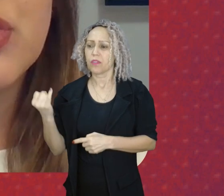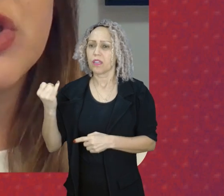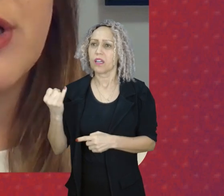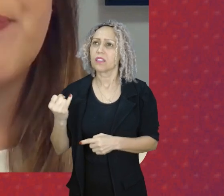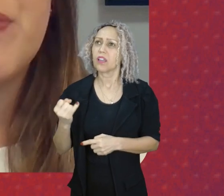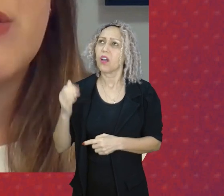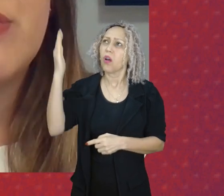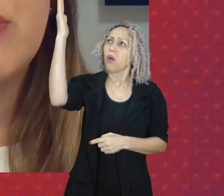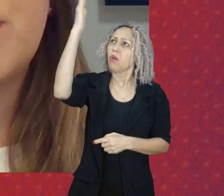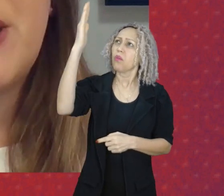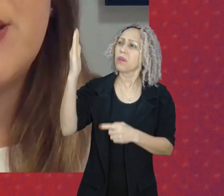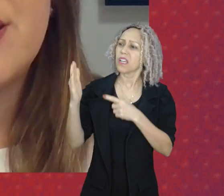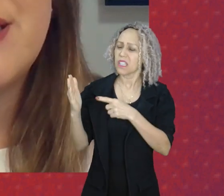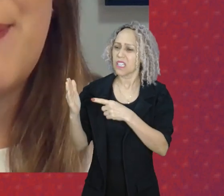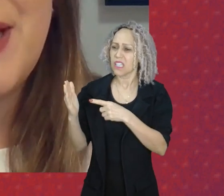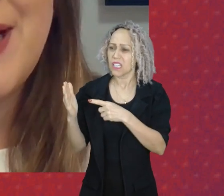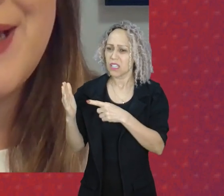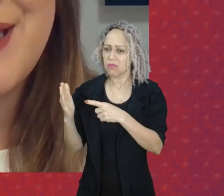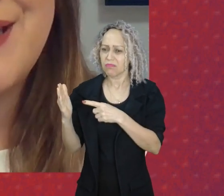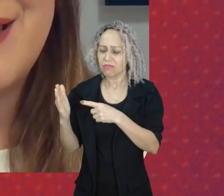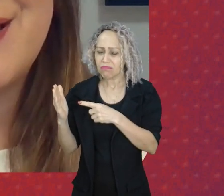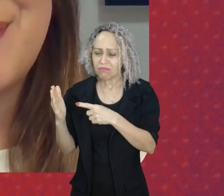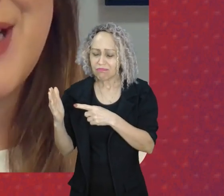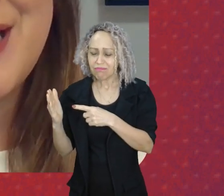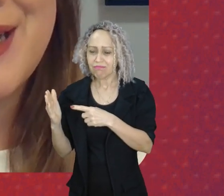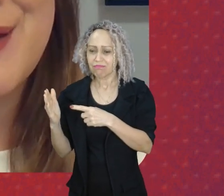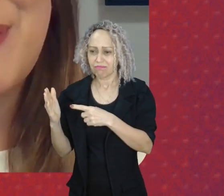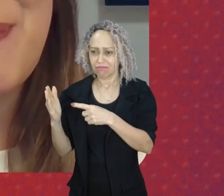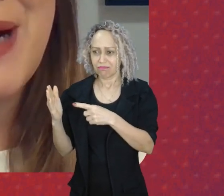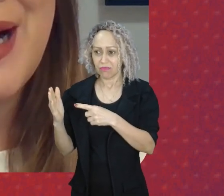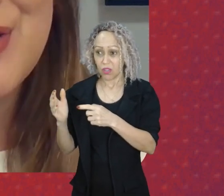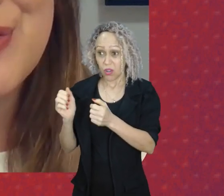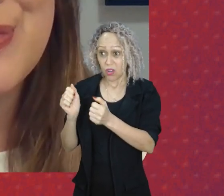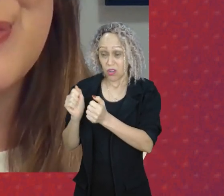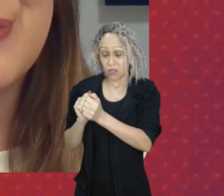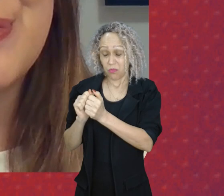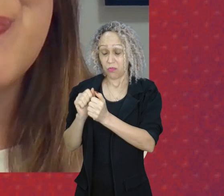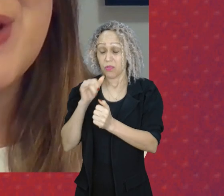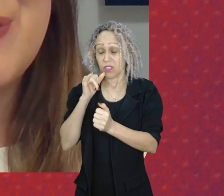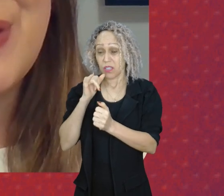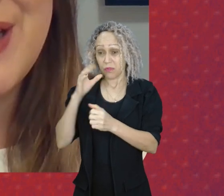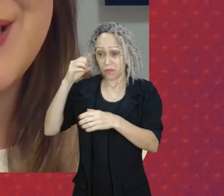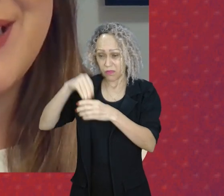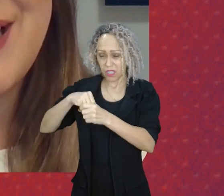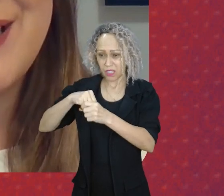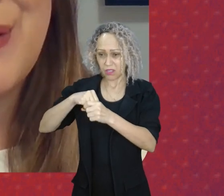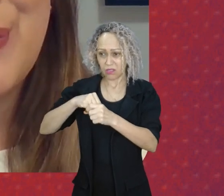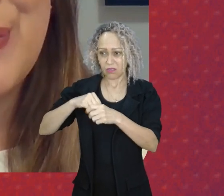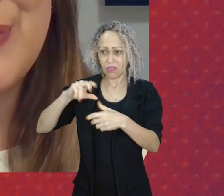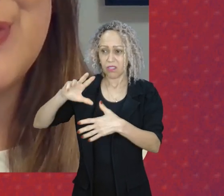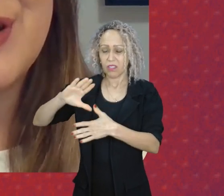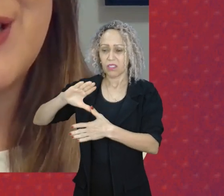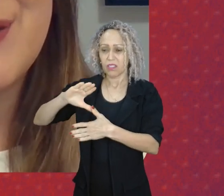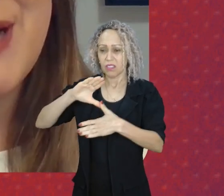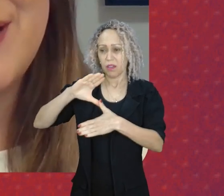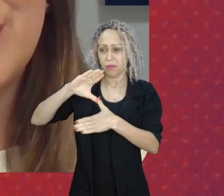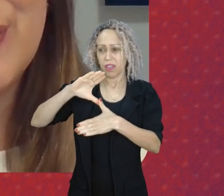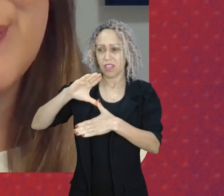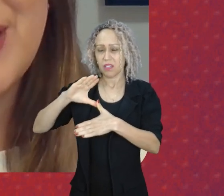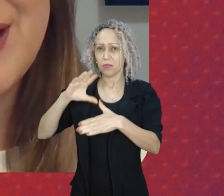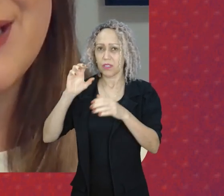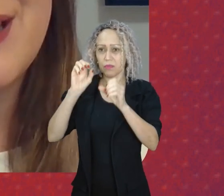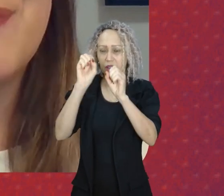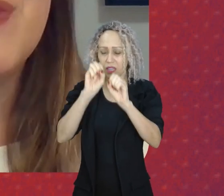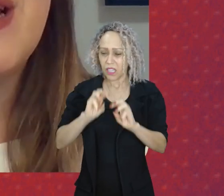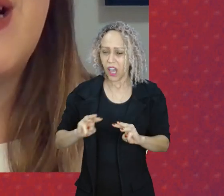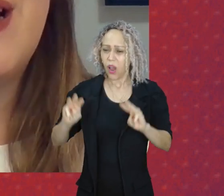ele puxa os países das Américas para baixo no ranking lá da ONU, de que eles medem